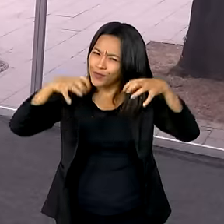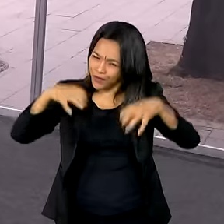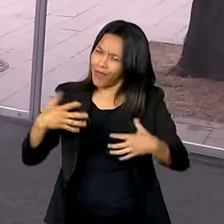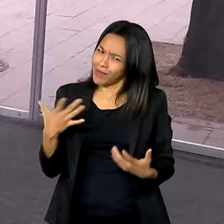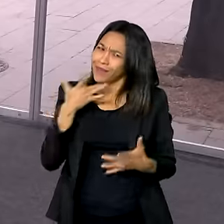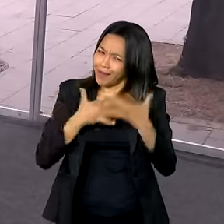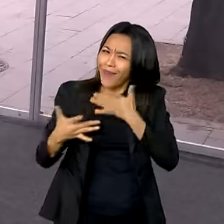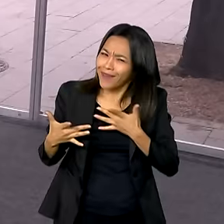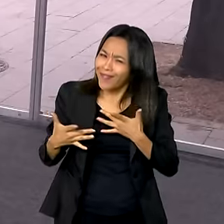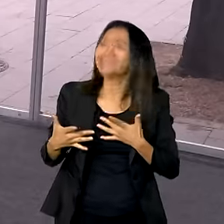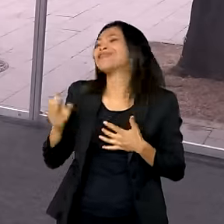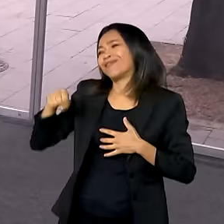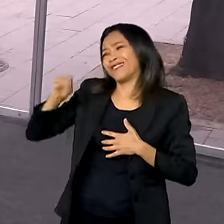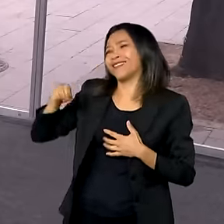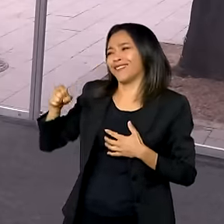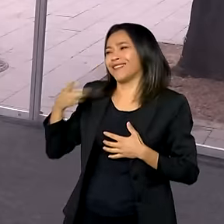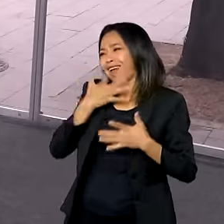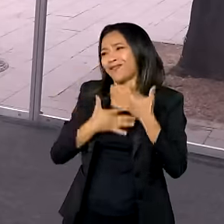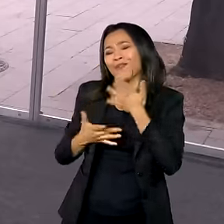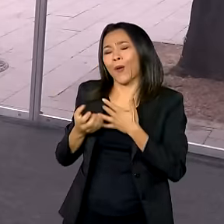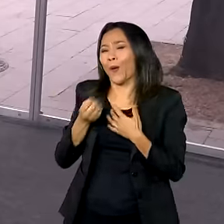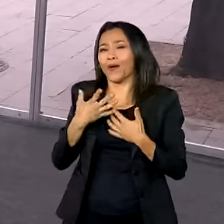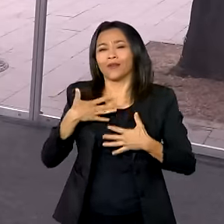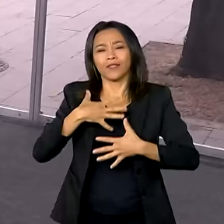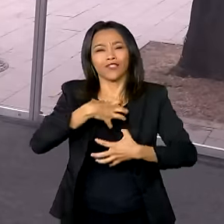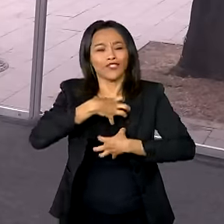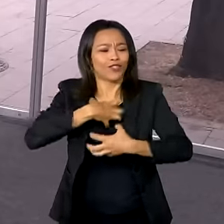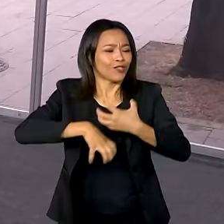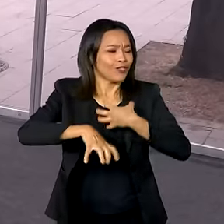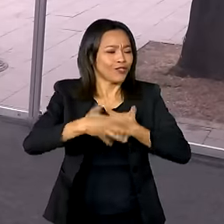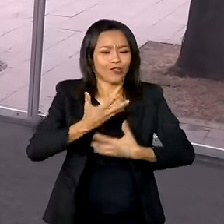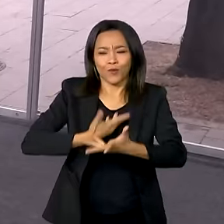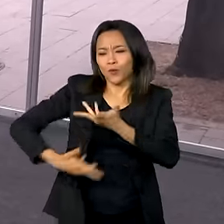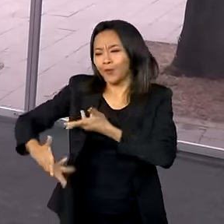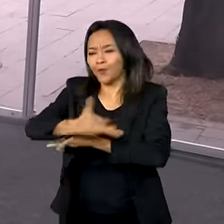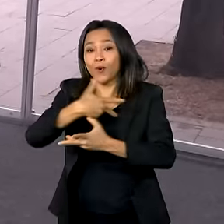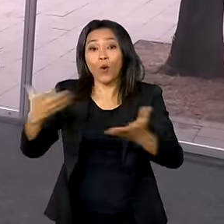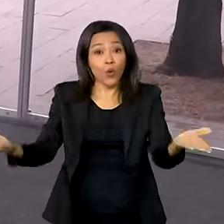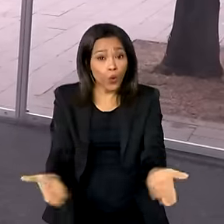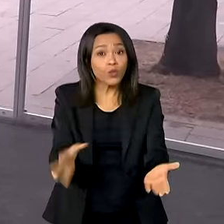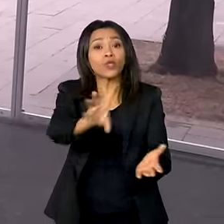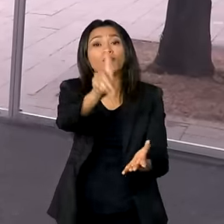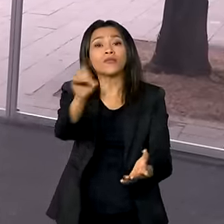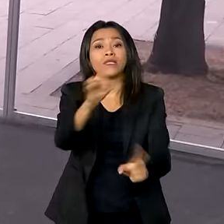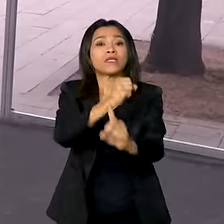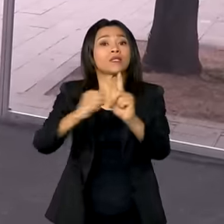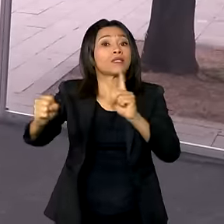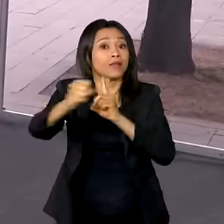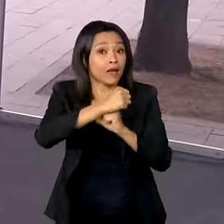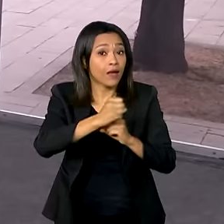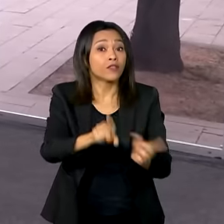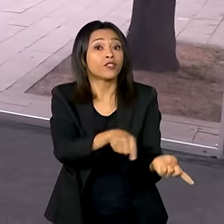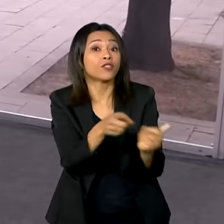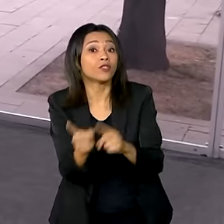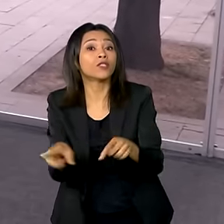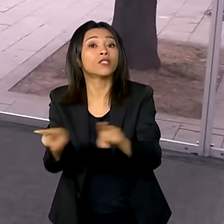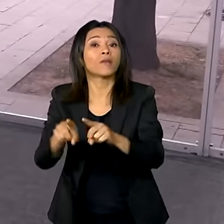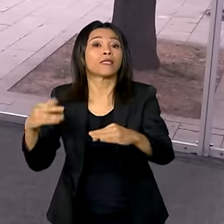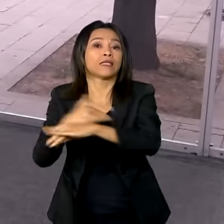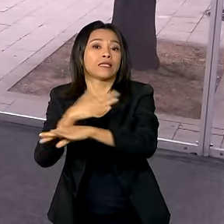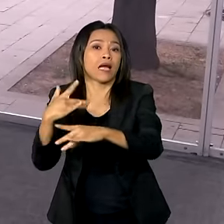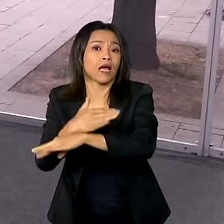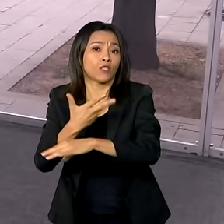agradável, não está? Muito agradável e muito calor humano aqui. Sociedade, hoje é o dia da sociedade civil e das cidades também, né? Tem os